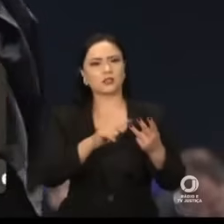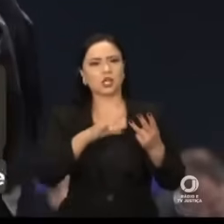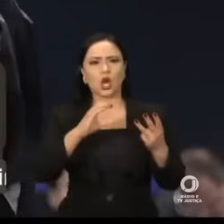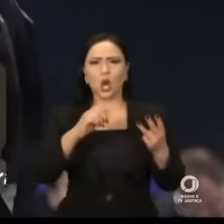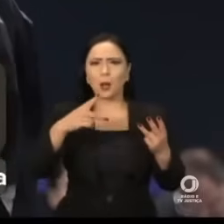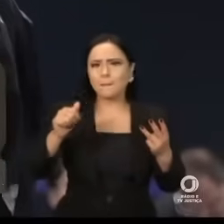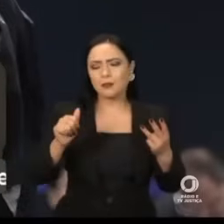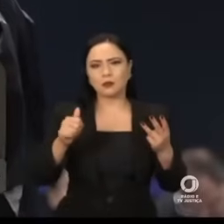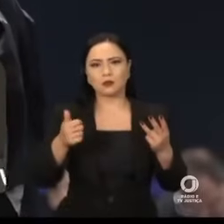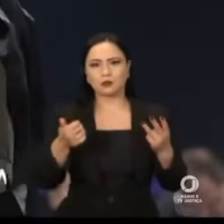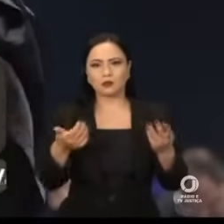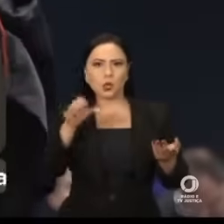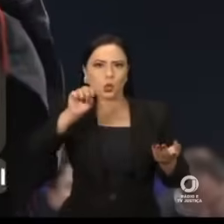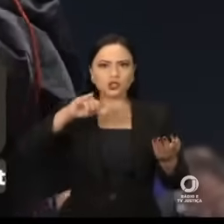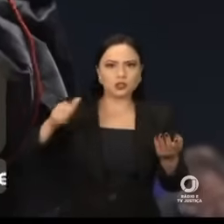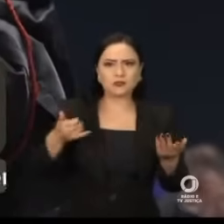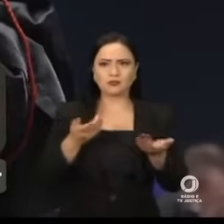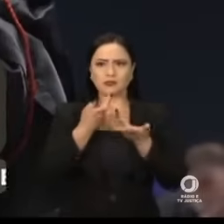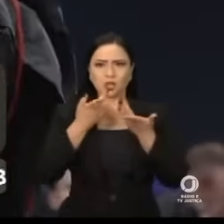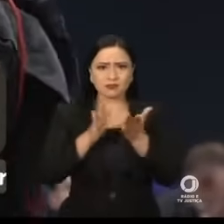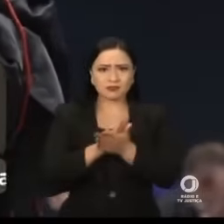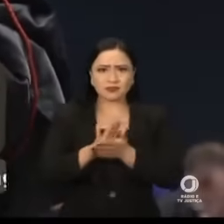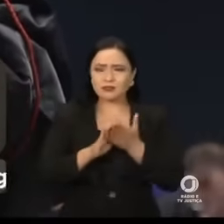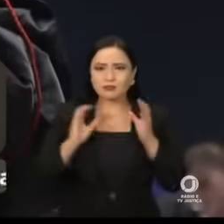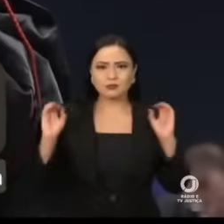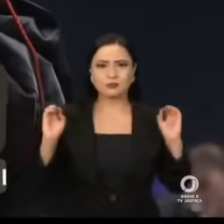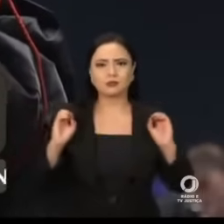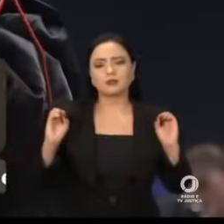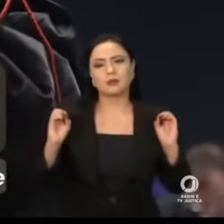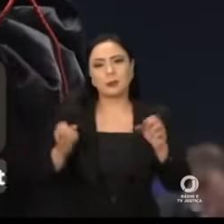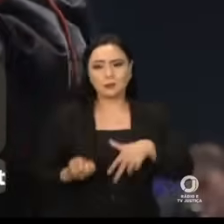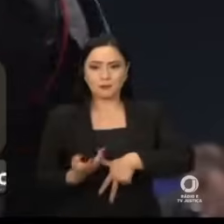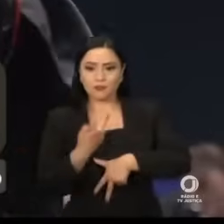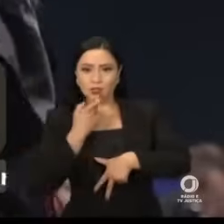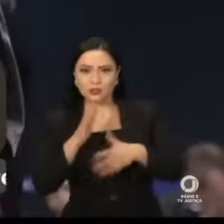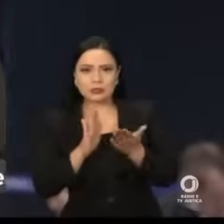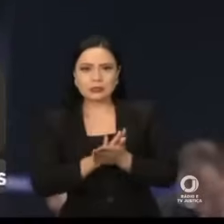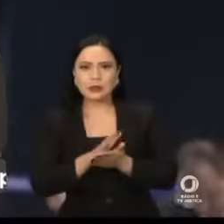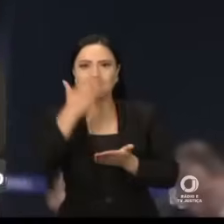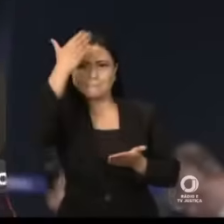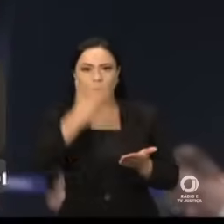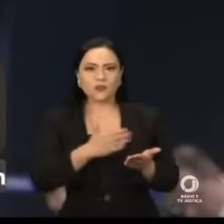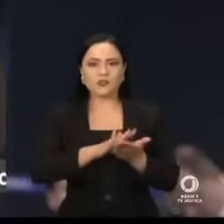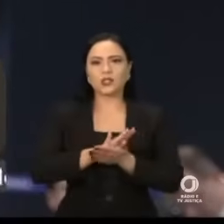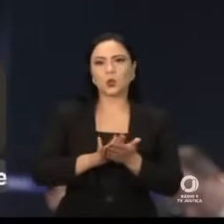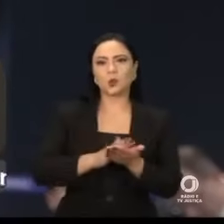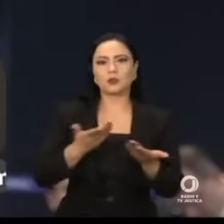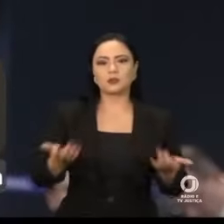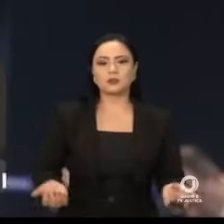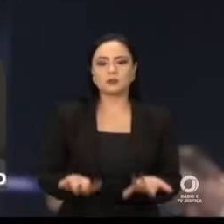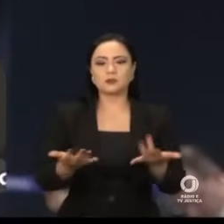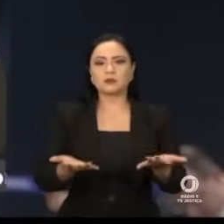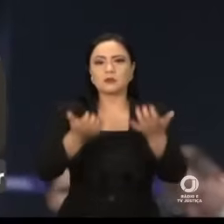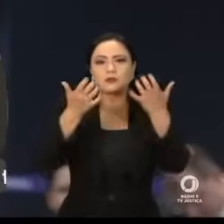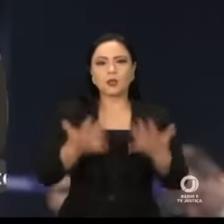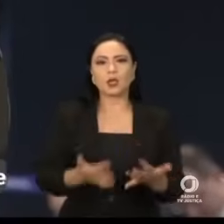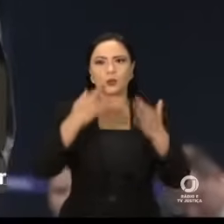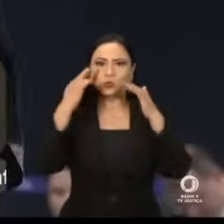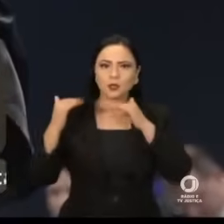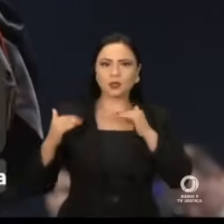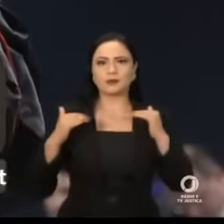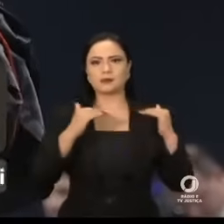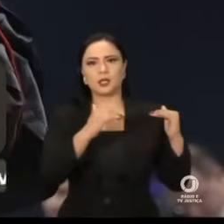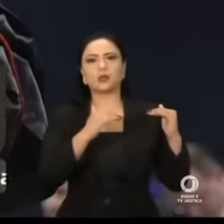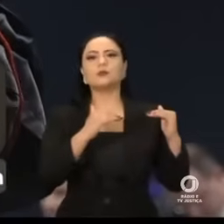em 8 de janeiro. Nem o delator, não há uma única prova. E como eu vou salientar aqui, com todo respeito,